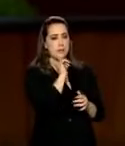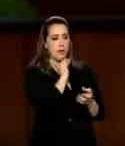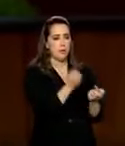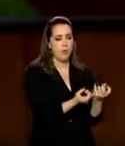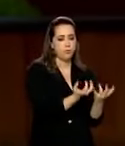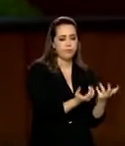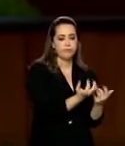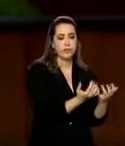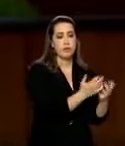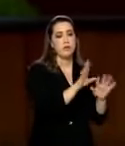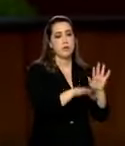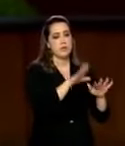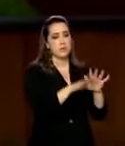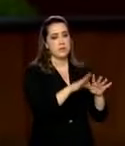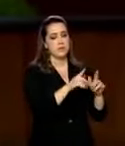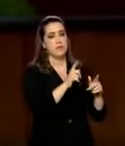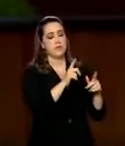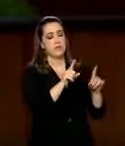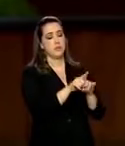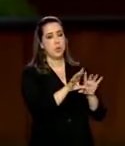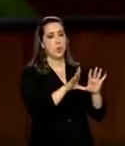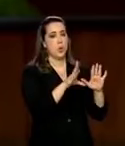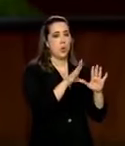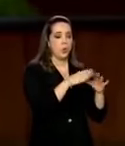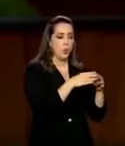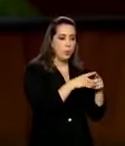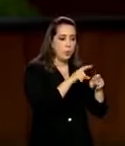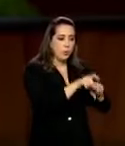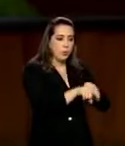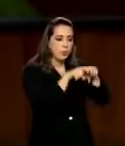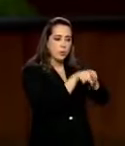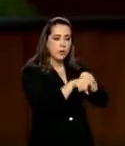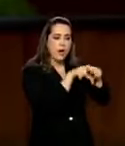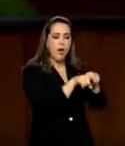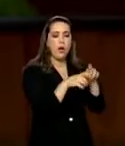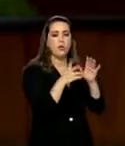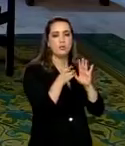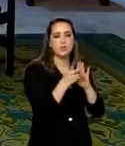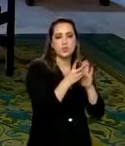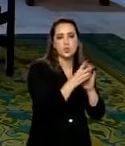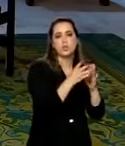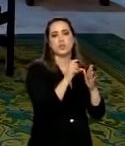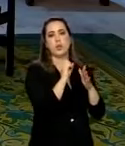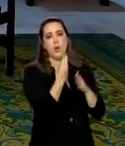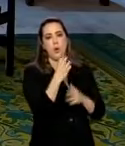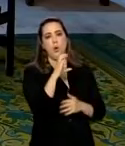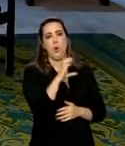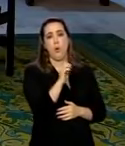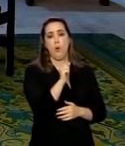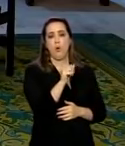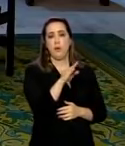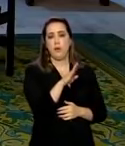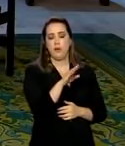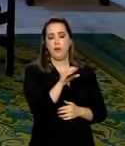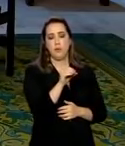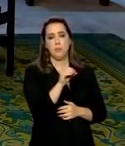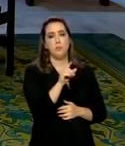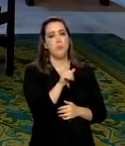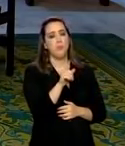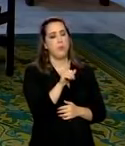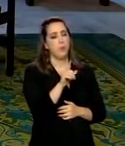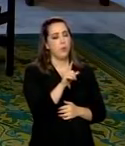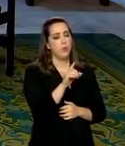indígena que toca fogo na sua roça todo ano. E nós somos massacrados pela mídia internacional